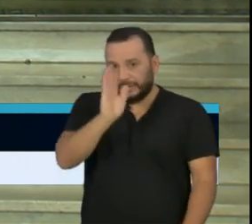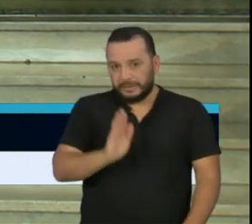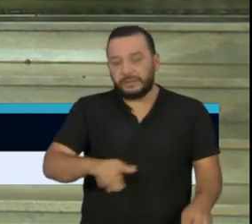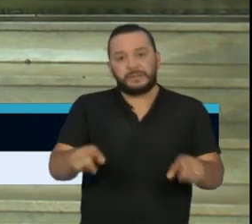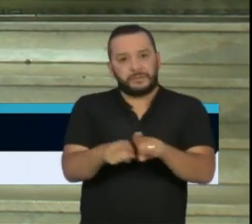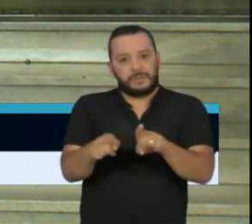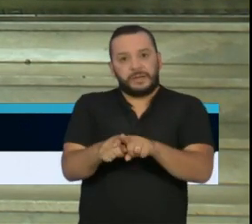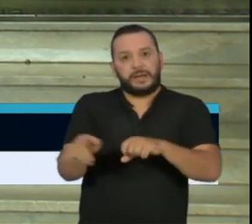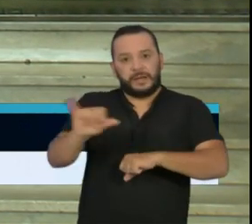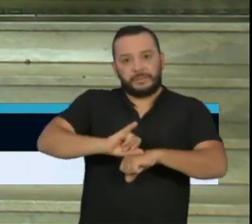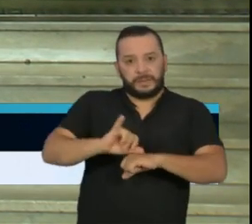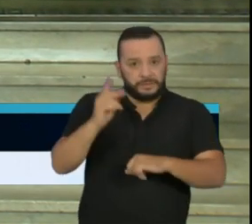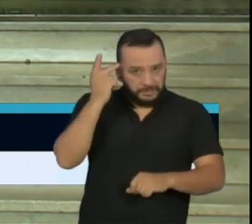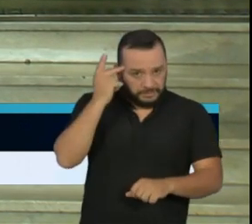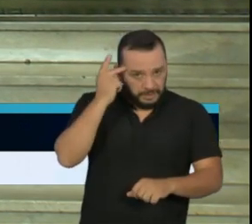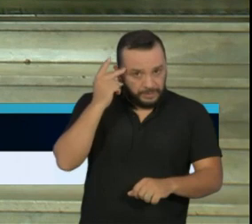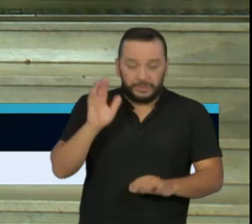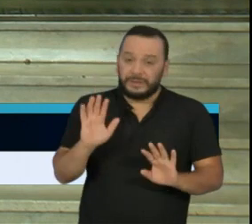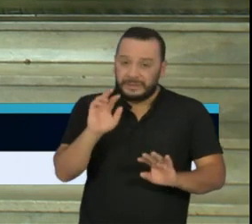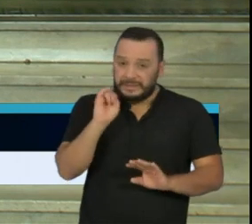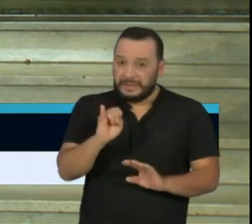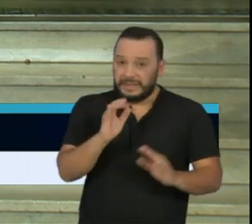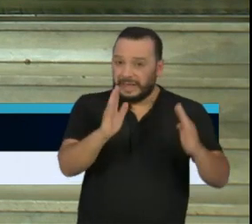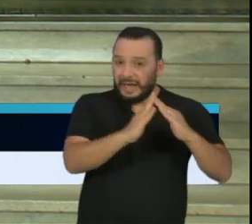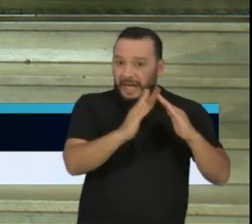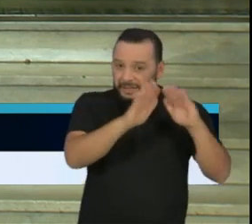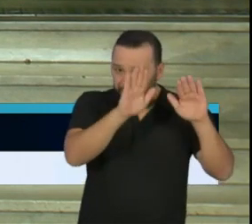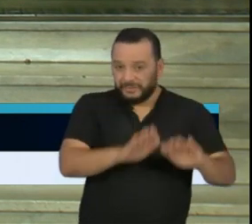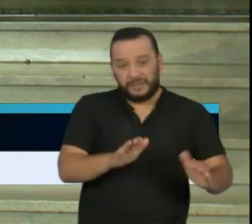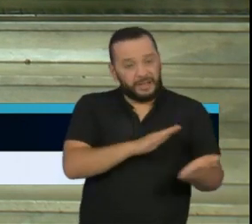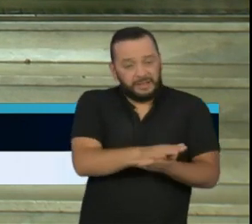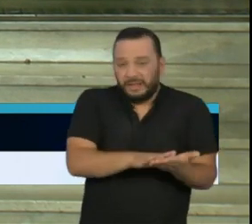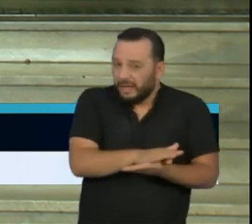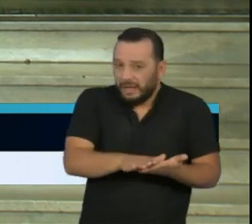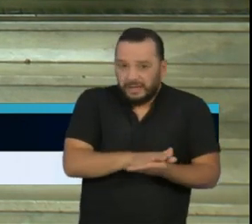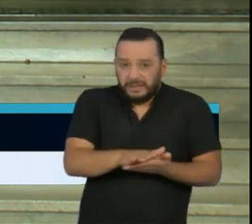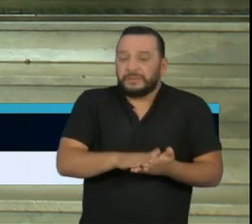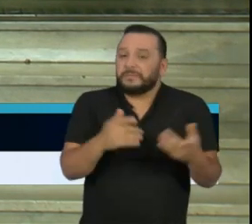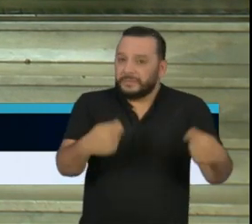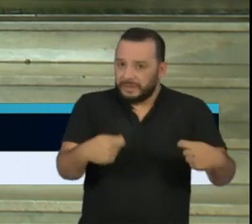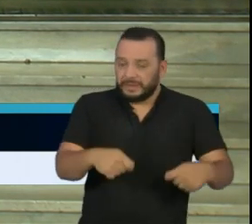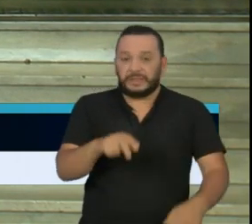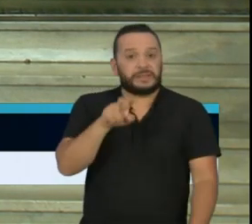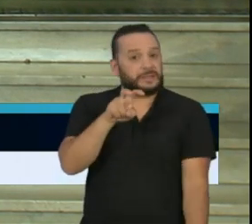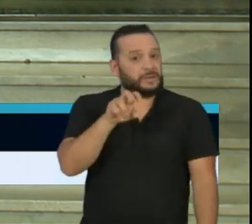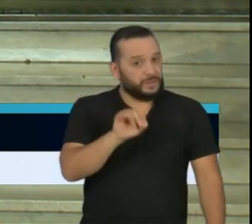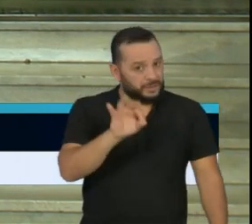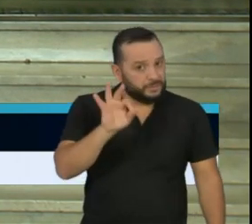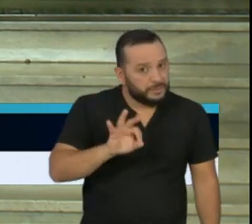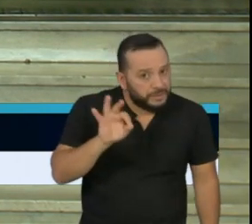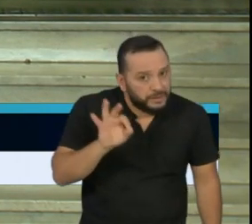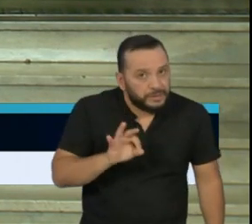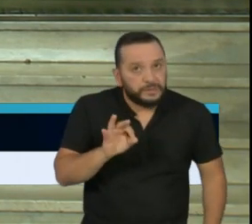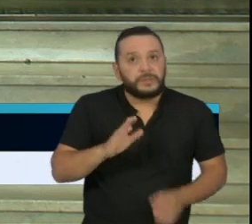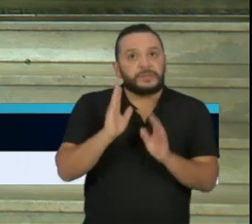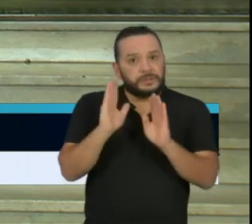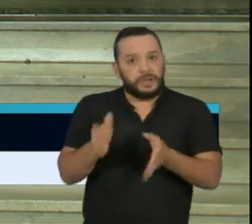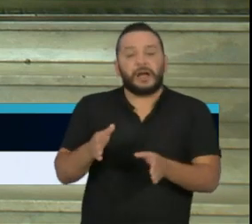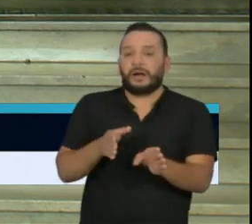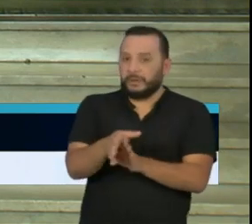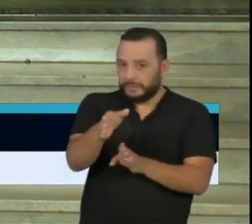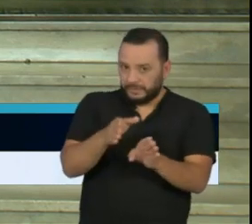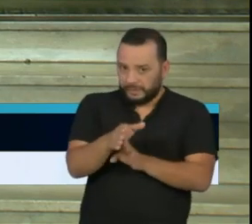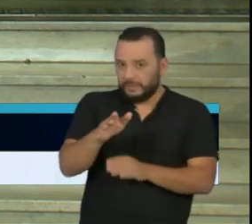Paulo não fizerem o isolamento com um índice mínimo de 50%, que foi a recomendação